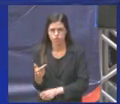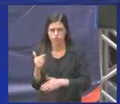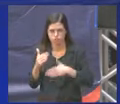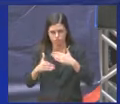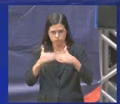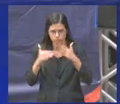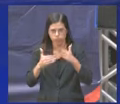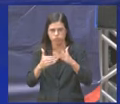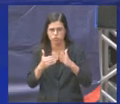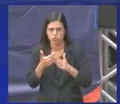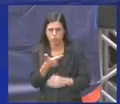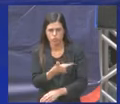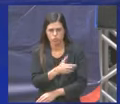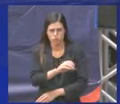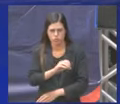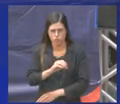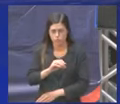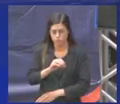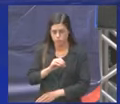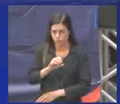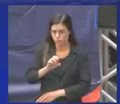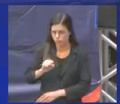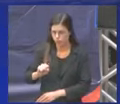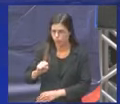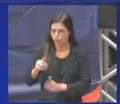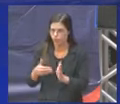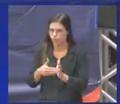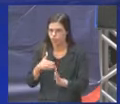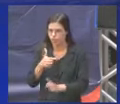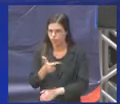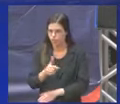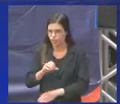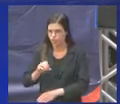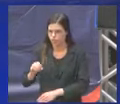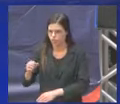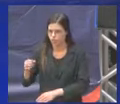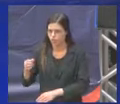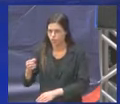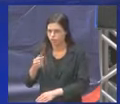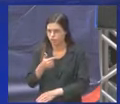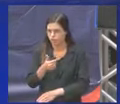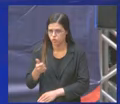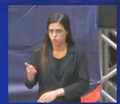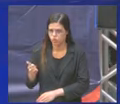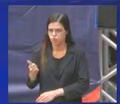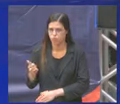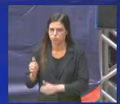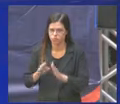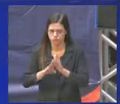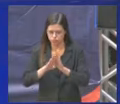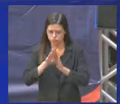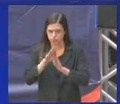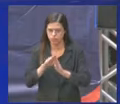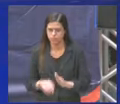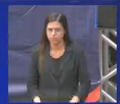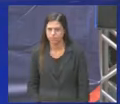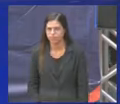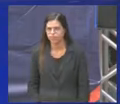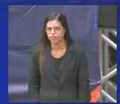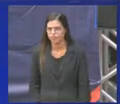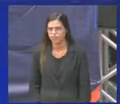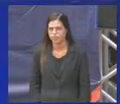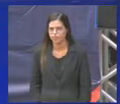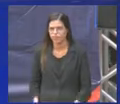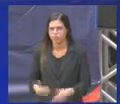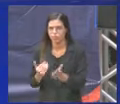que de 2008 a 2021, a gente só aumenta um dado da FGV. Próximo, por favor. Por onde começar, eu não vou